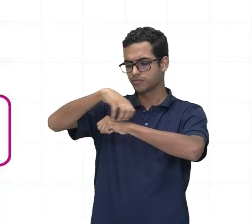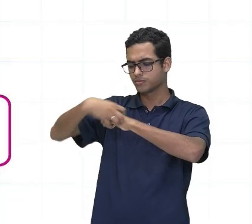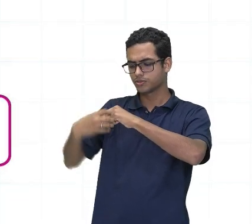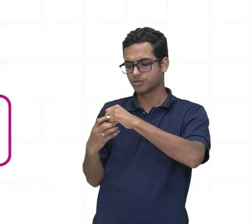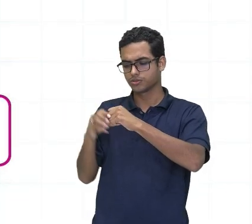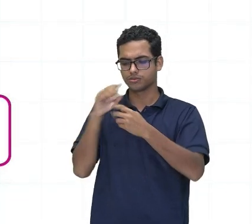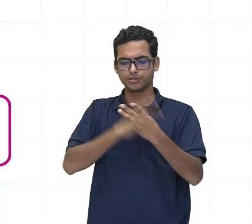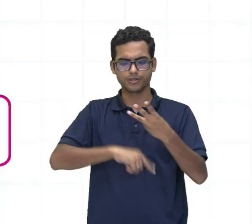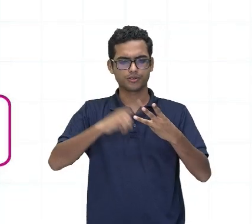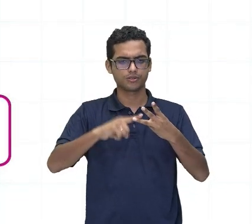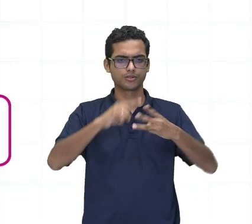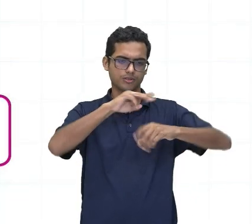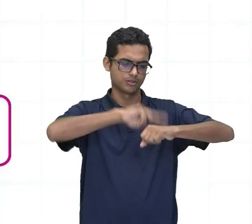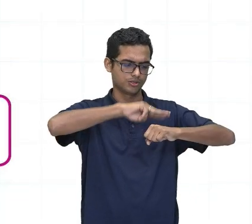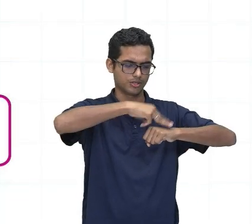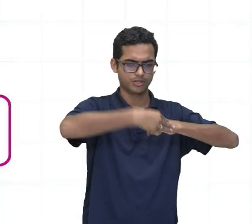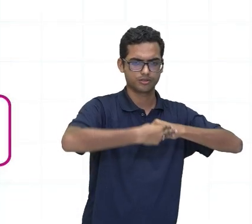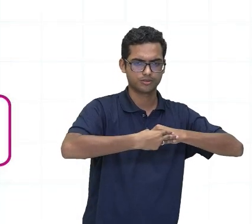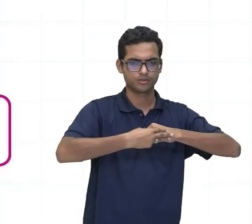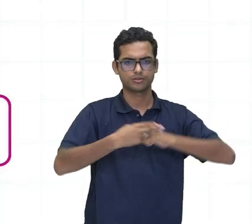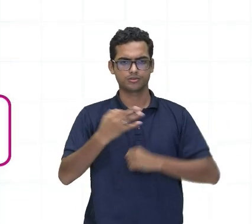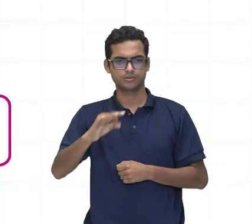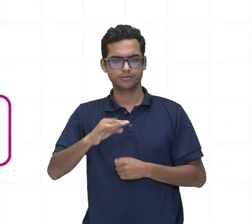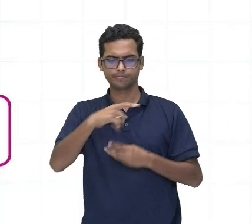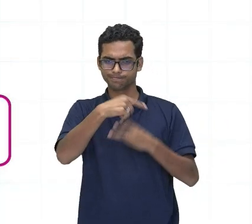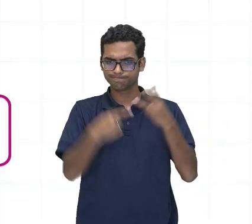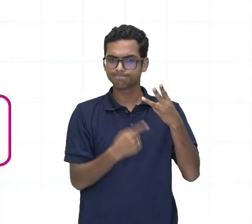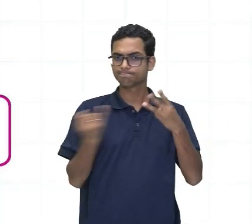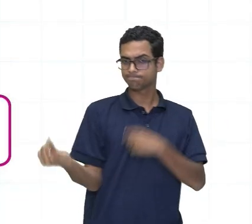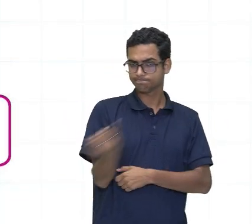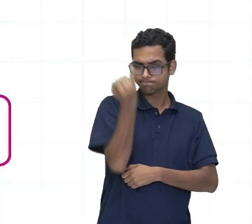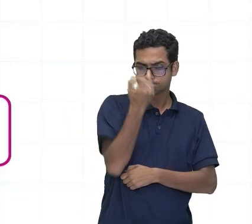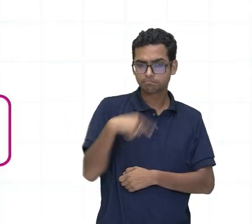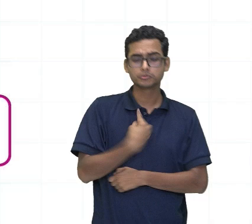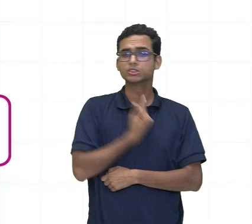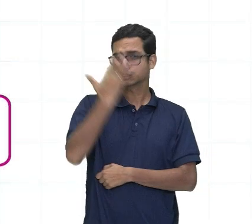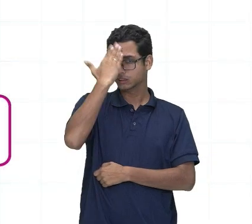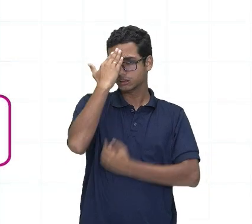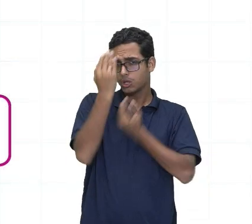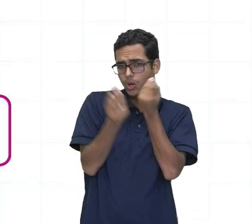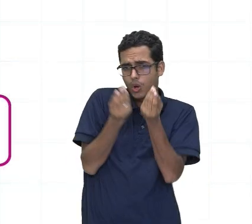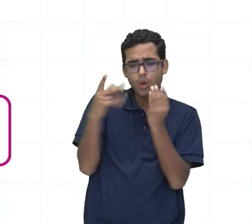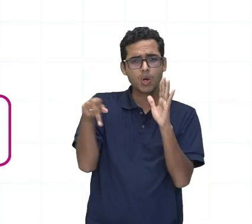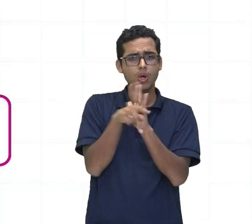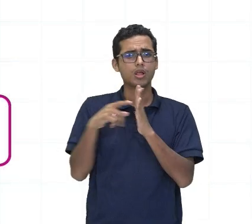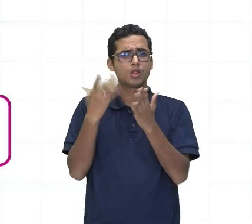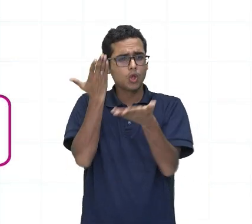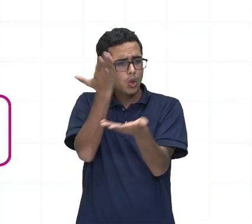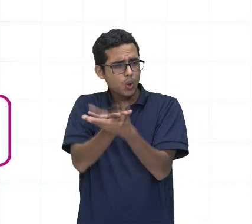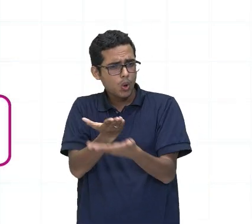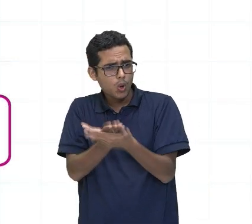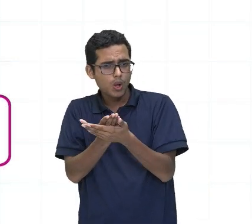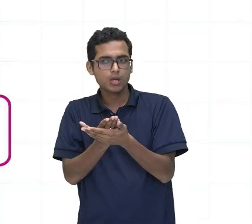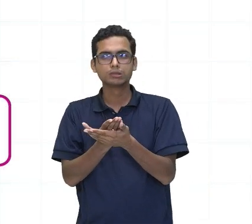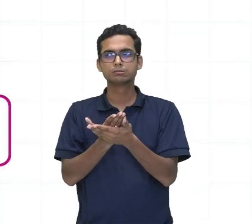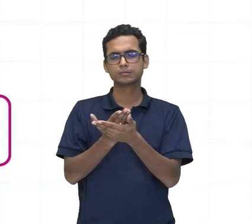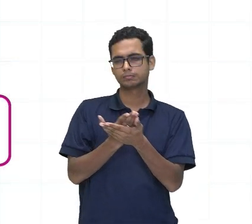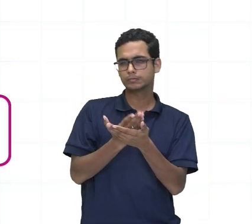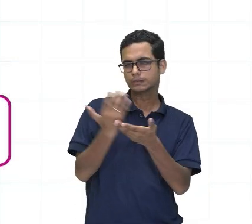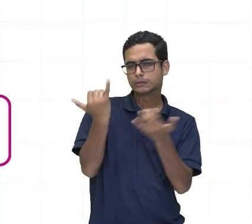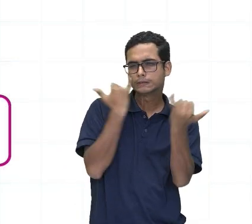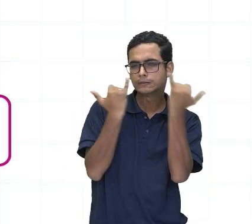que escreveu esse texto. É importante, né, saber, até mesmo para a gente ter uma base. Ah, será que isso é verdade?